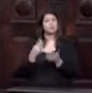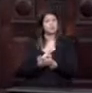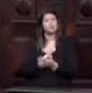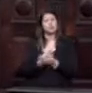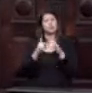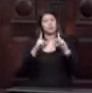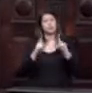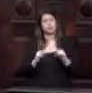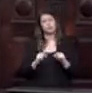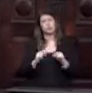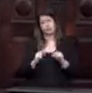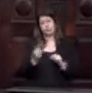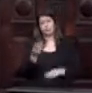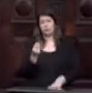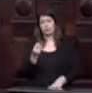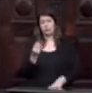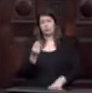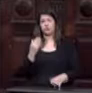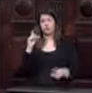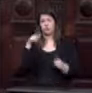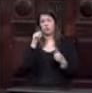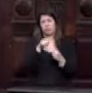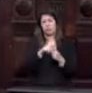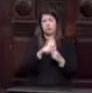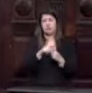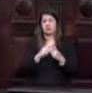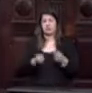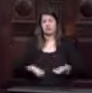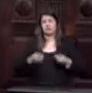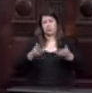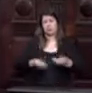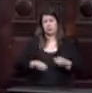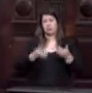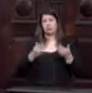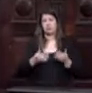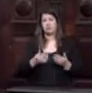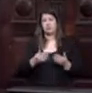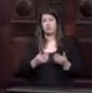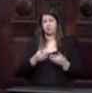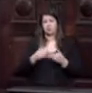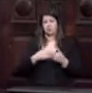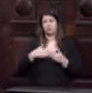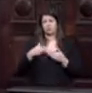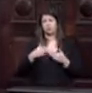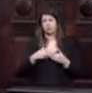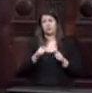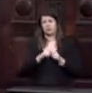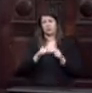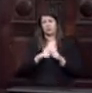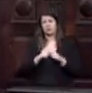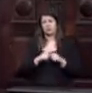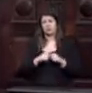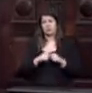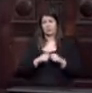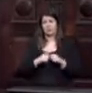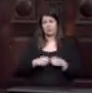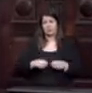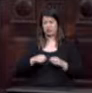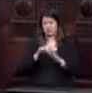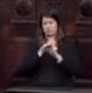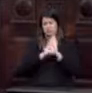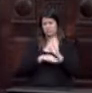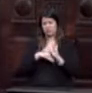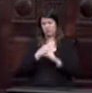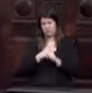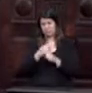efetivamente diminui muito o alcance do teto dos gastos como efeito desejável de redução das despesas dos